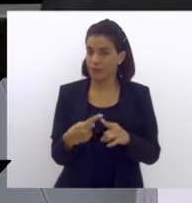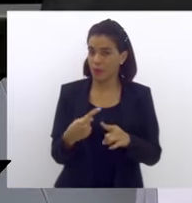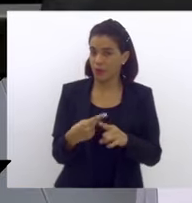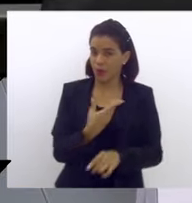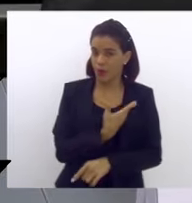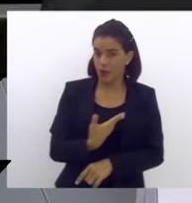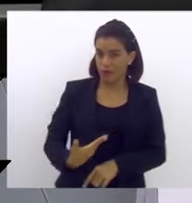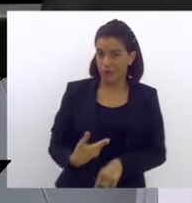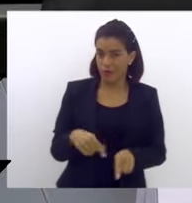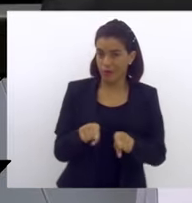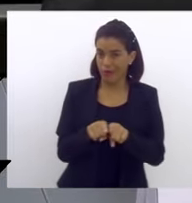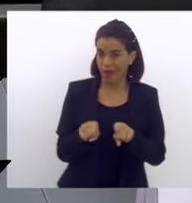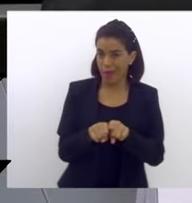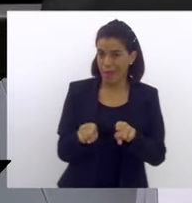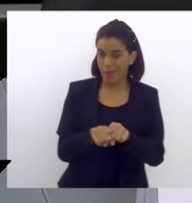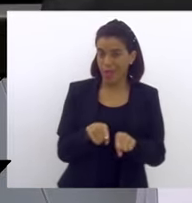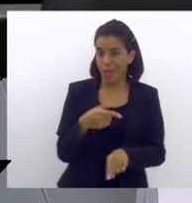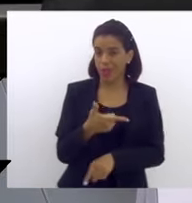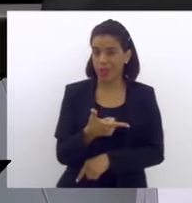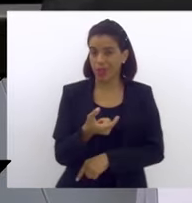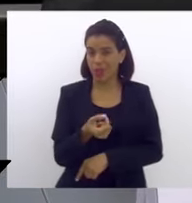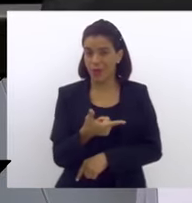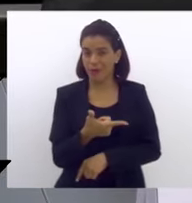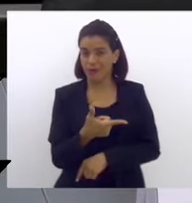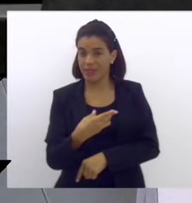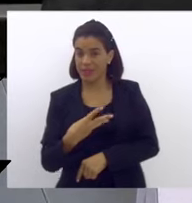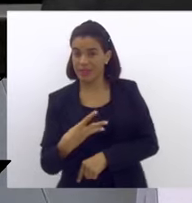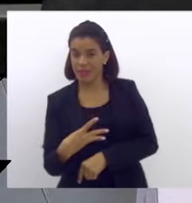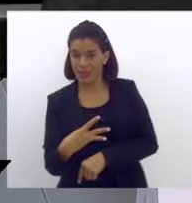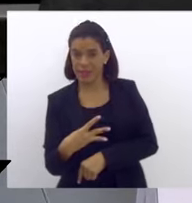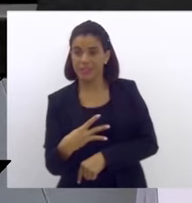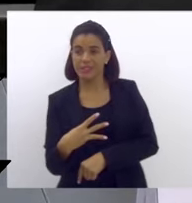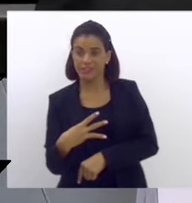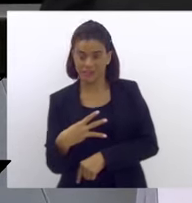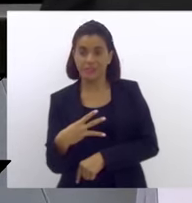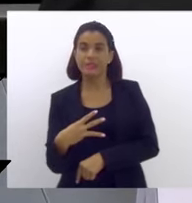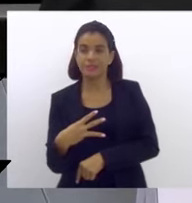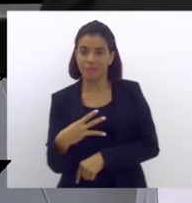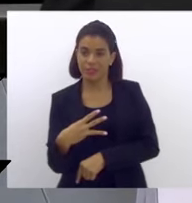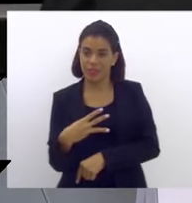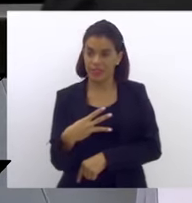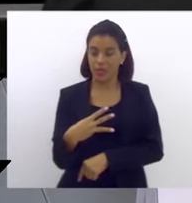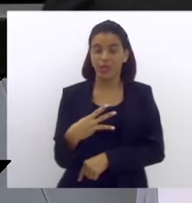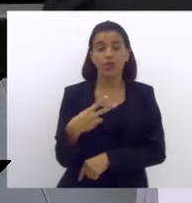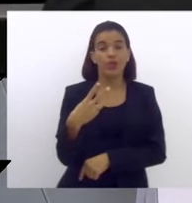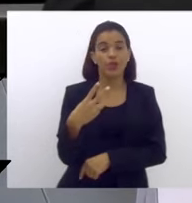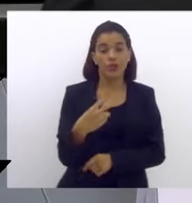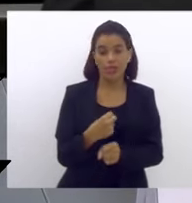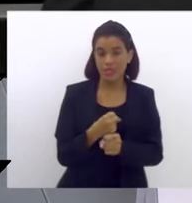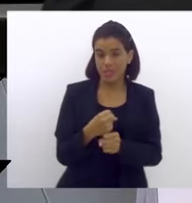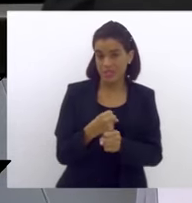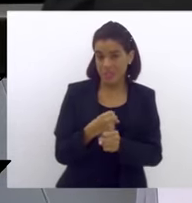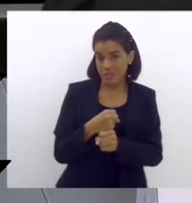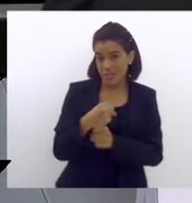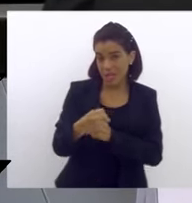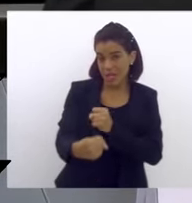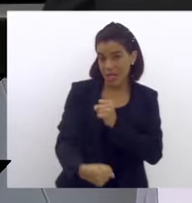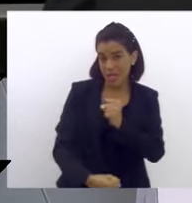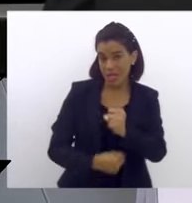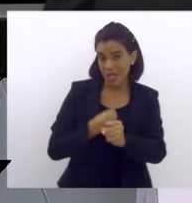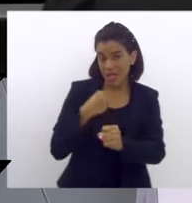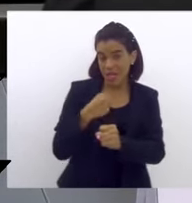governador de fato em 2023 né 2 anos depois da apresentação do